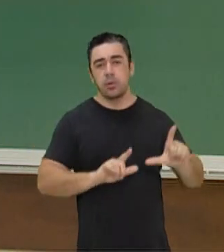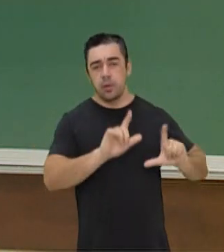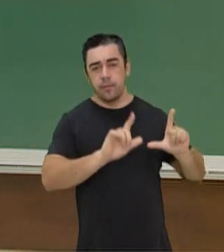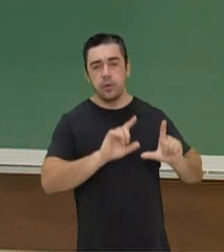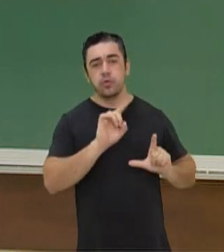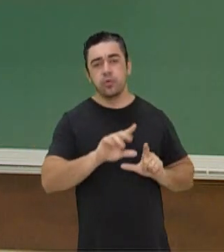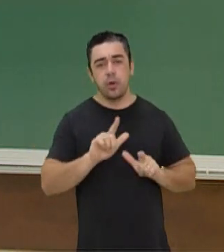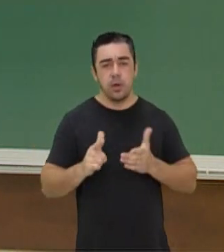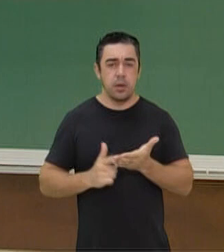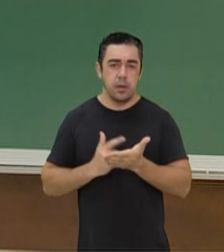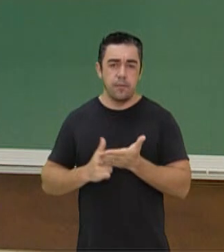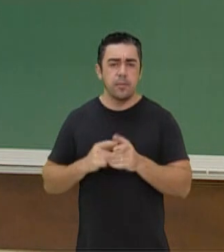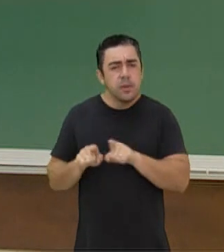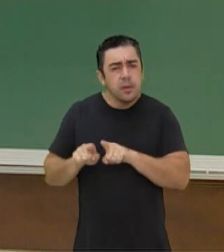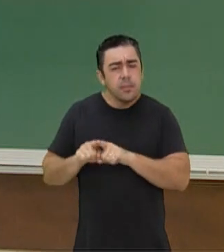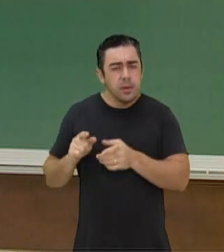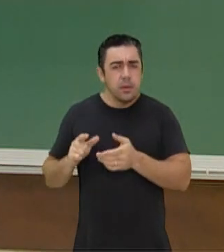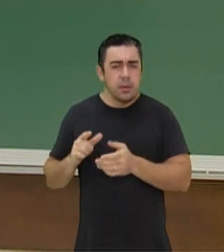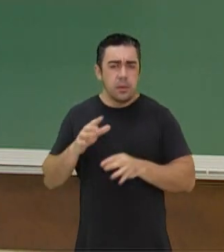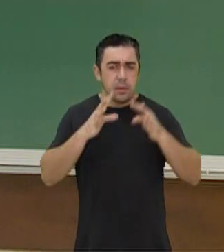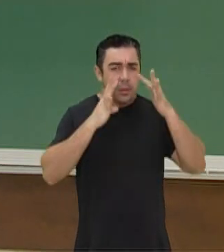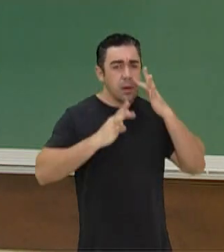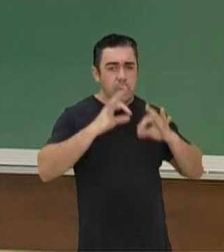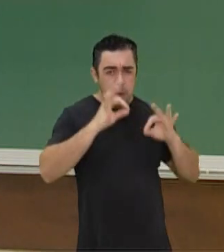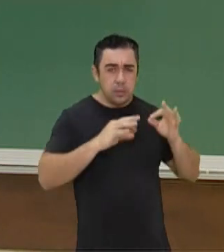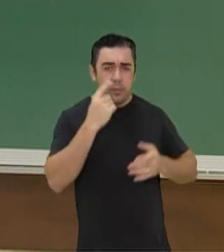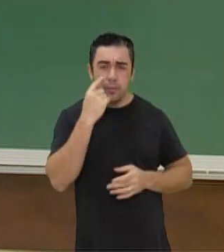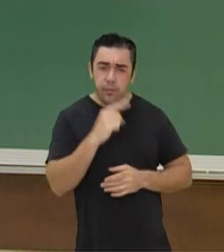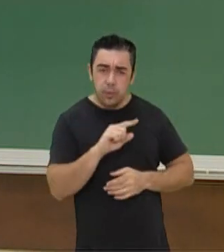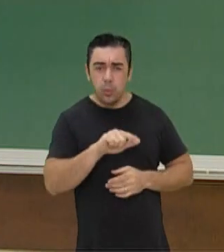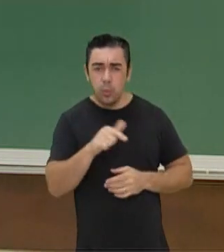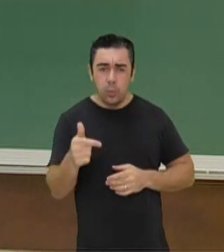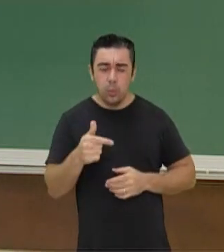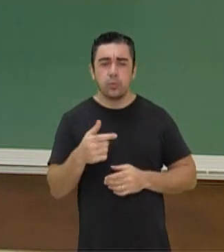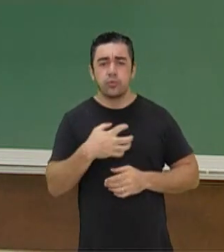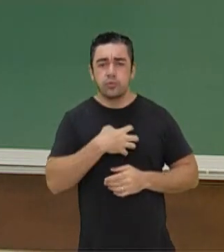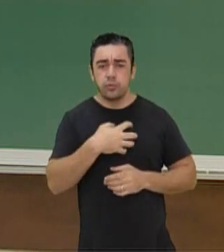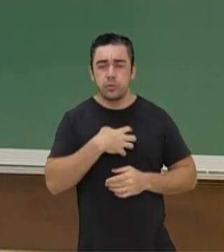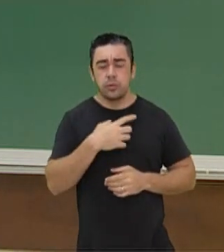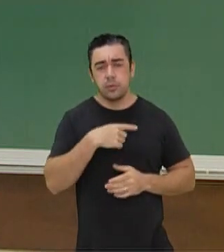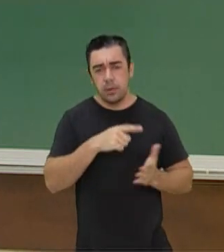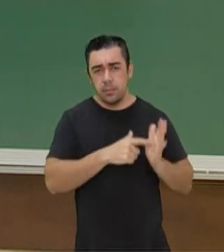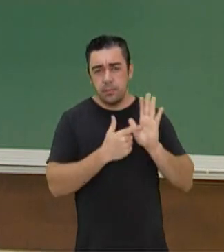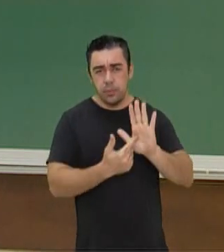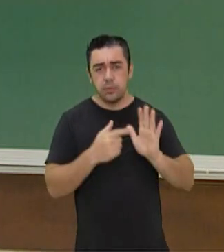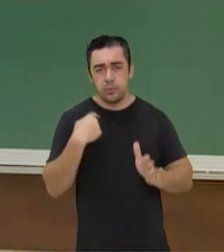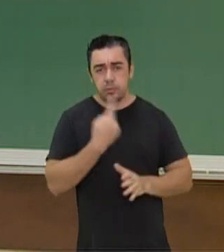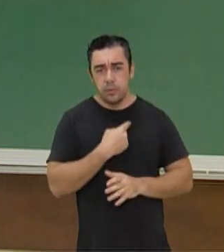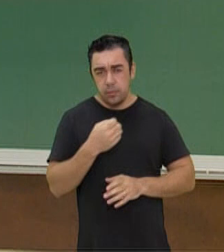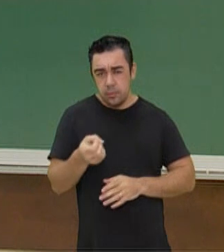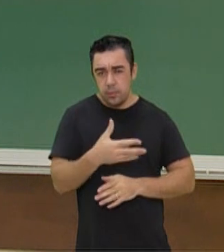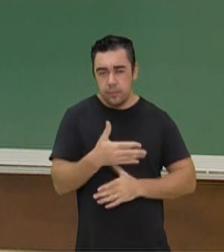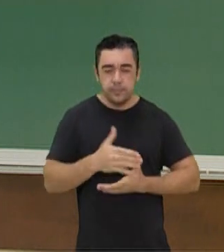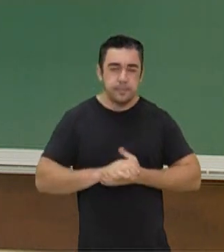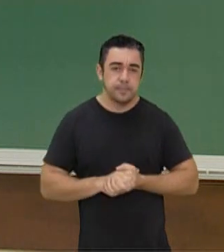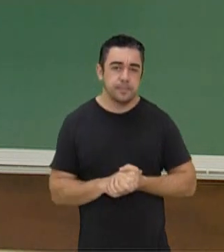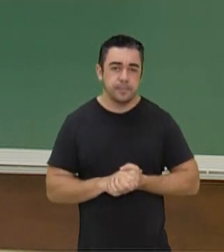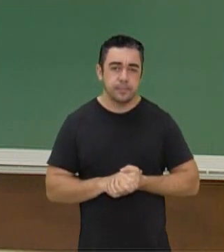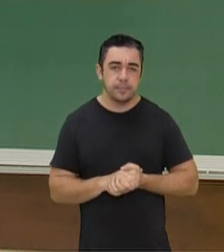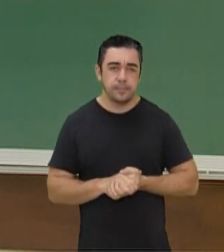o livro, mas também o teatro. Verificar ali outro mundo que traz pra gente as novidades, perfeito?